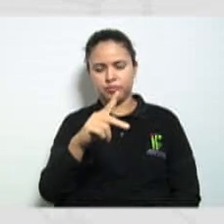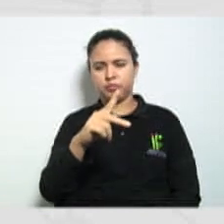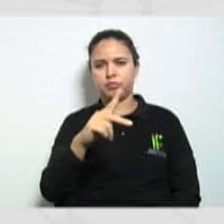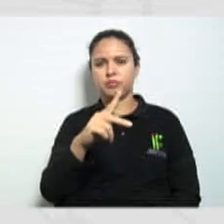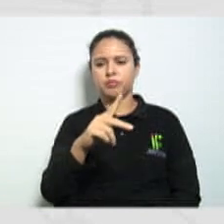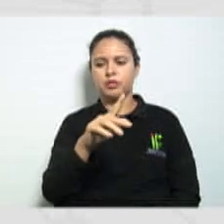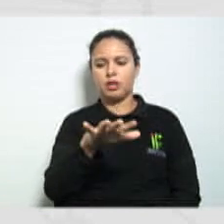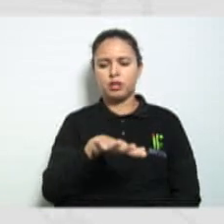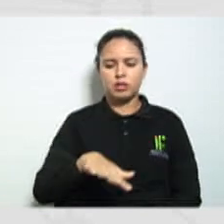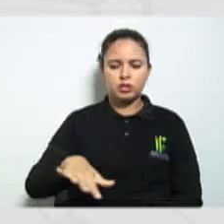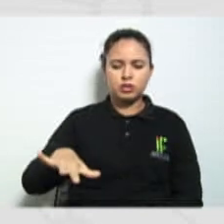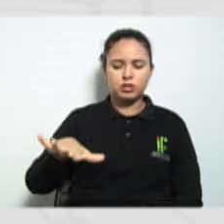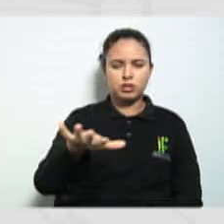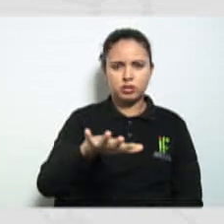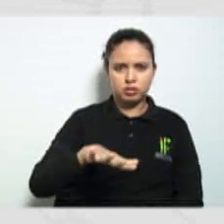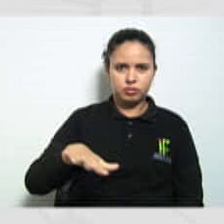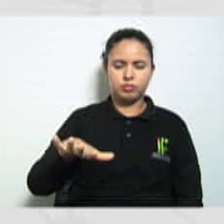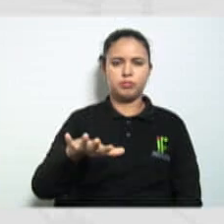ramo